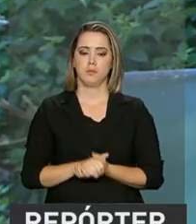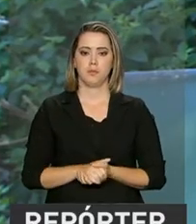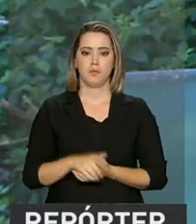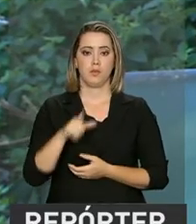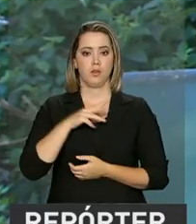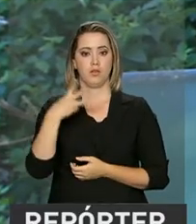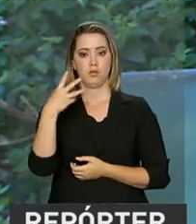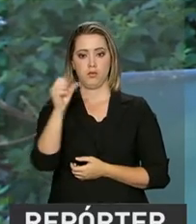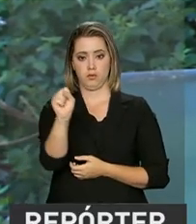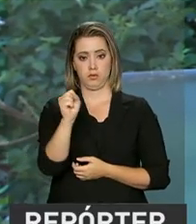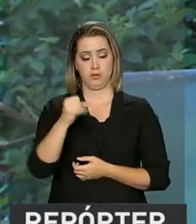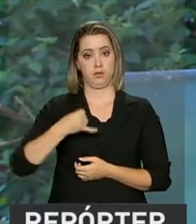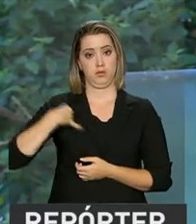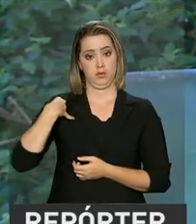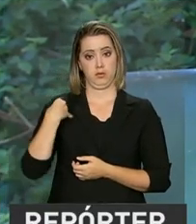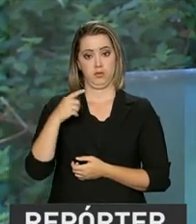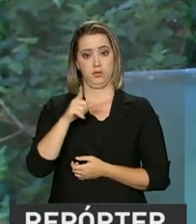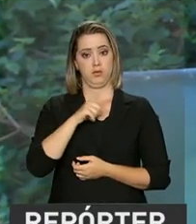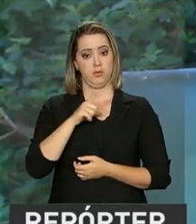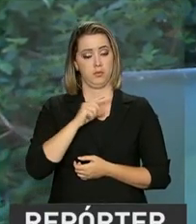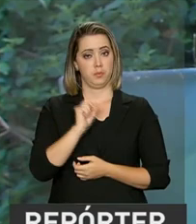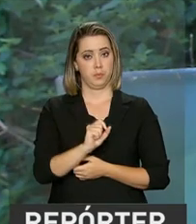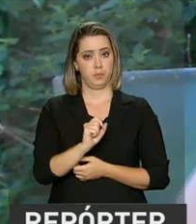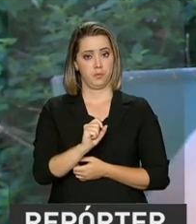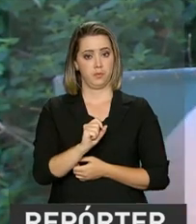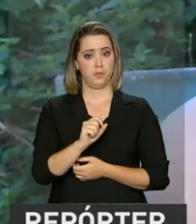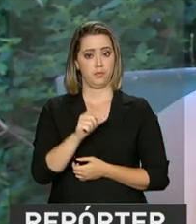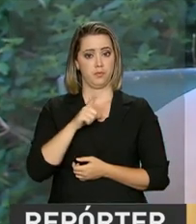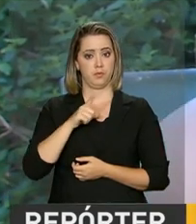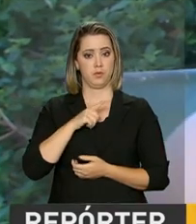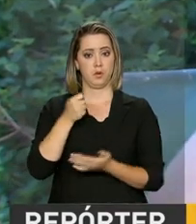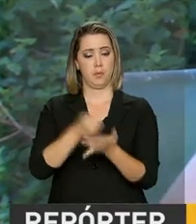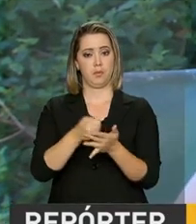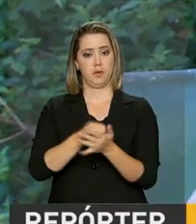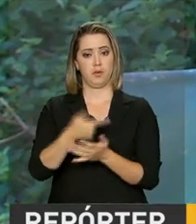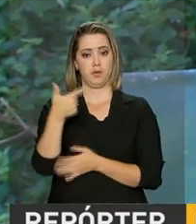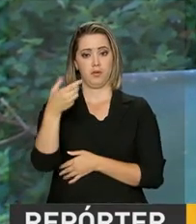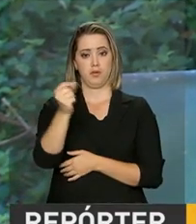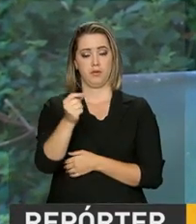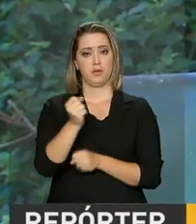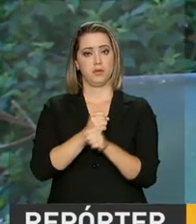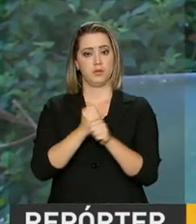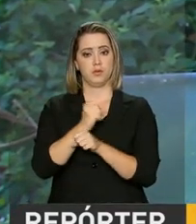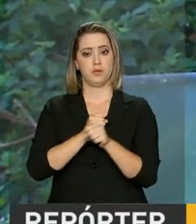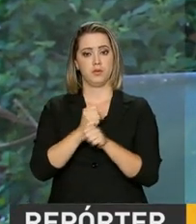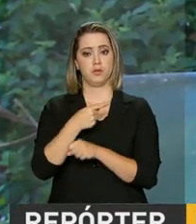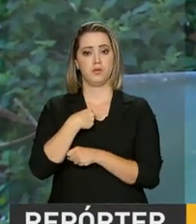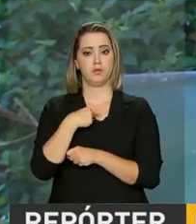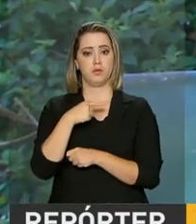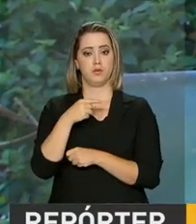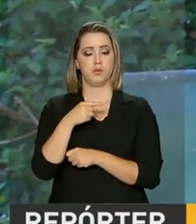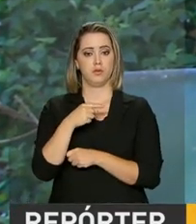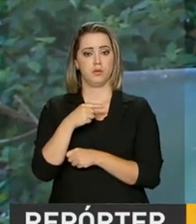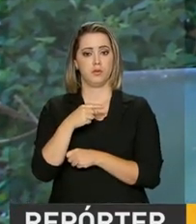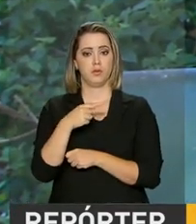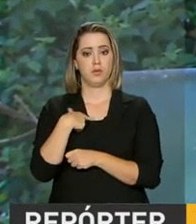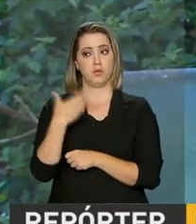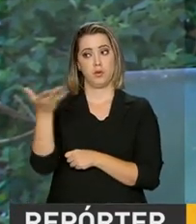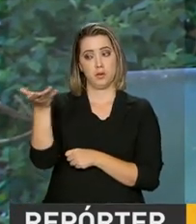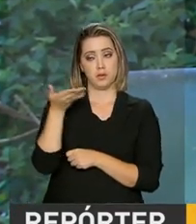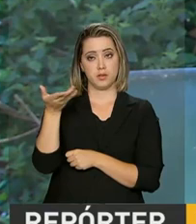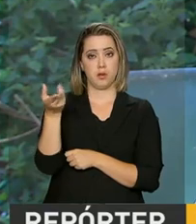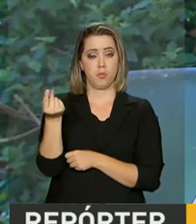Tenho 38 anos, já tenho 20 anos de contribuição e eu recebo uma